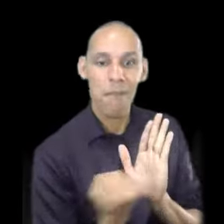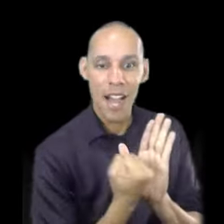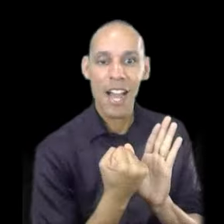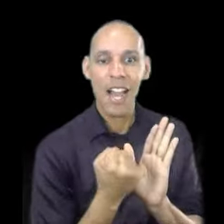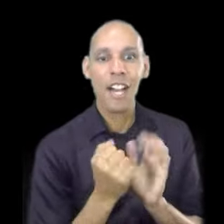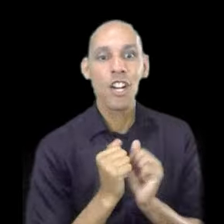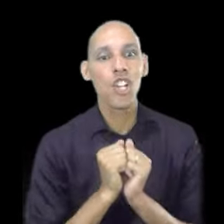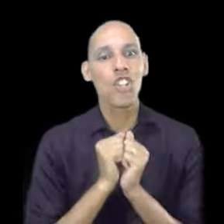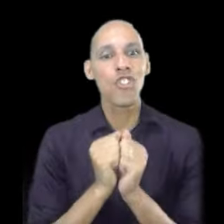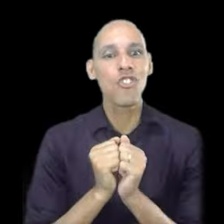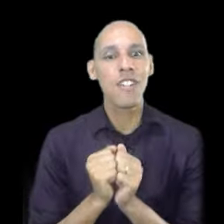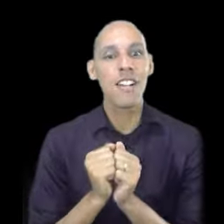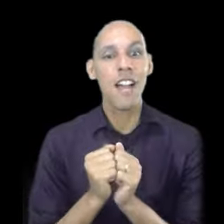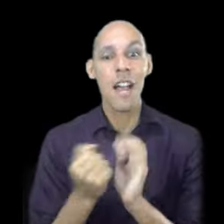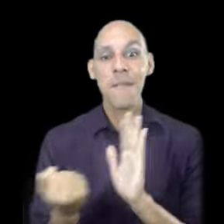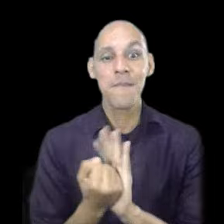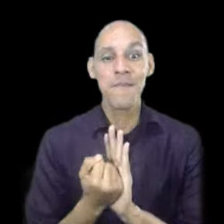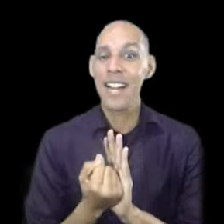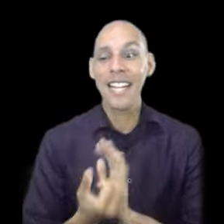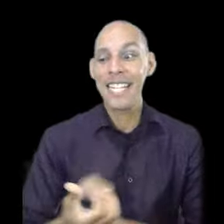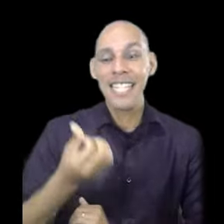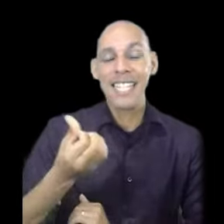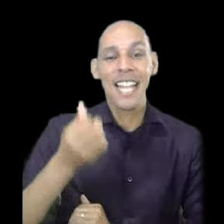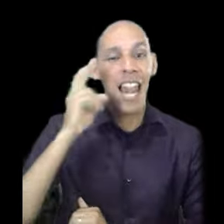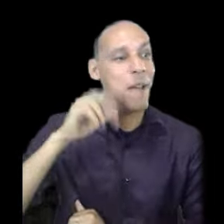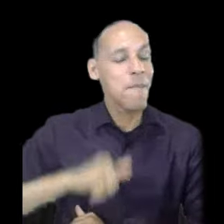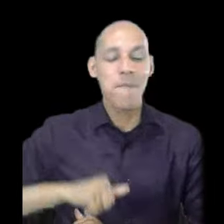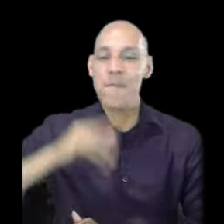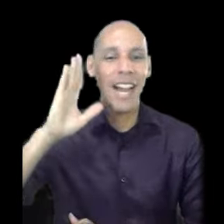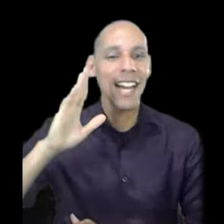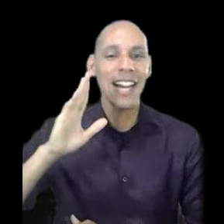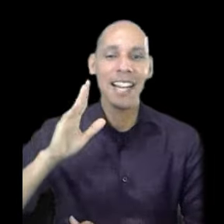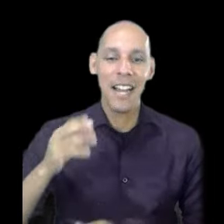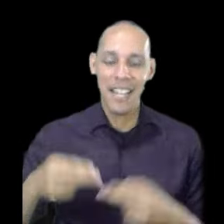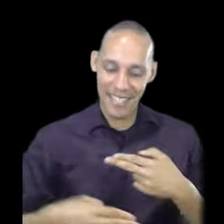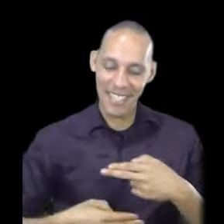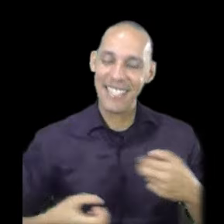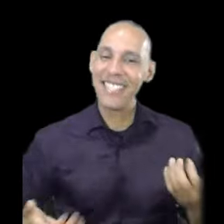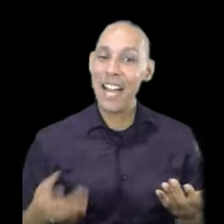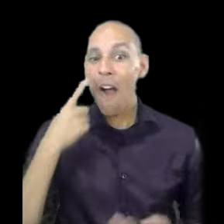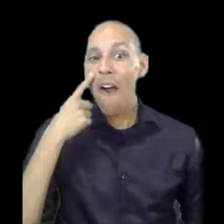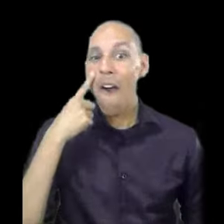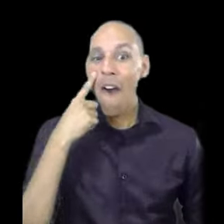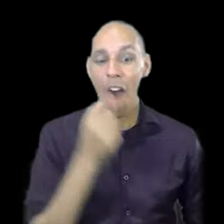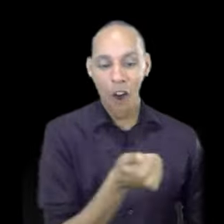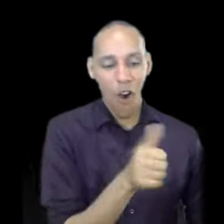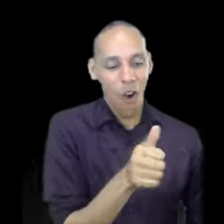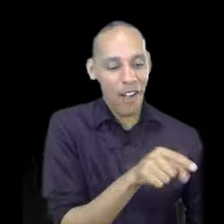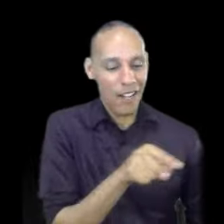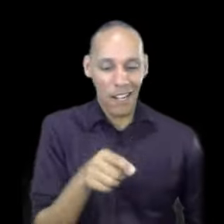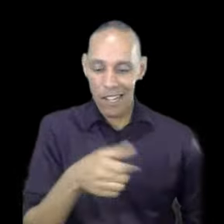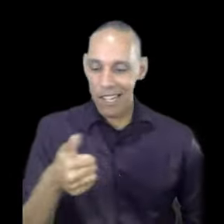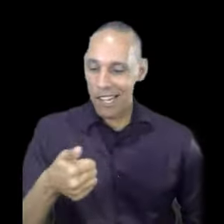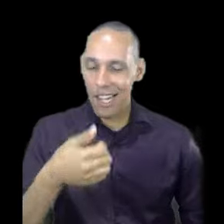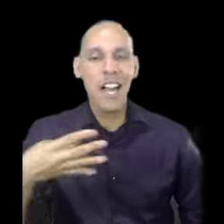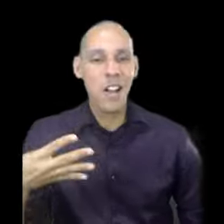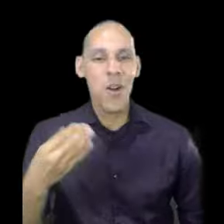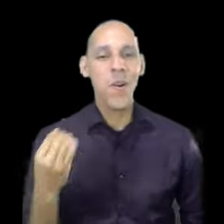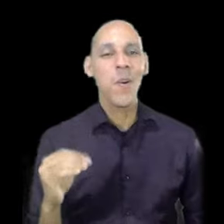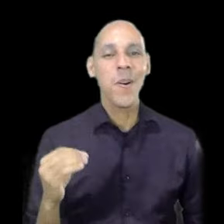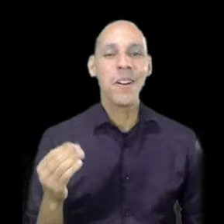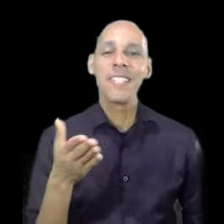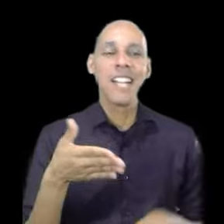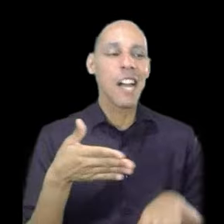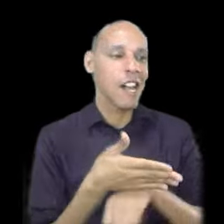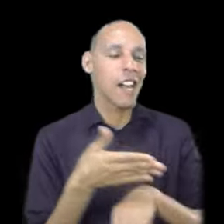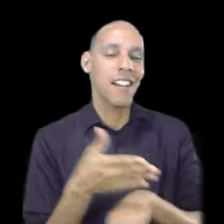marca que é a sexta mais lembrada do Brasil. Vem aqui, ó! De 11 a 14 de outubro, você vai ter acesso a